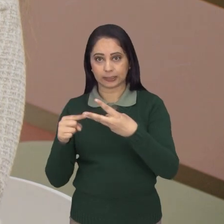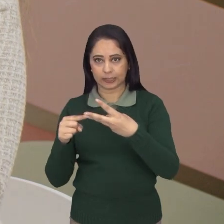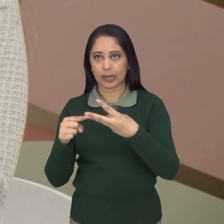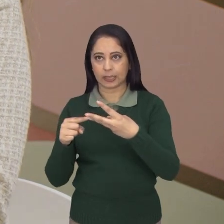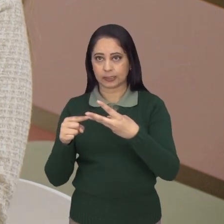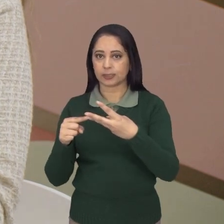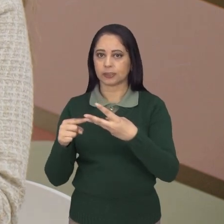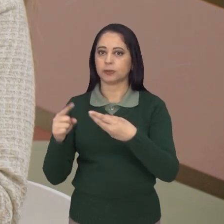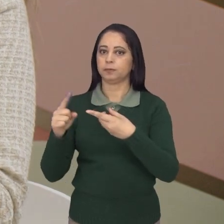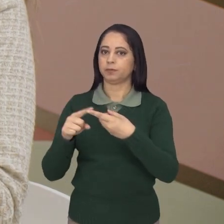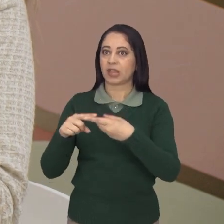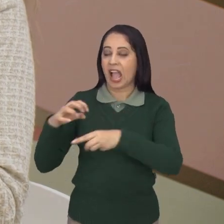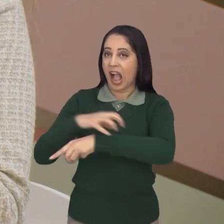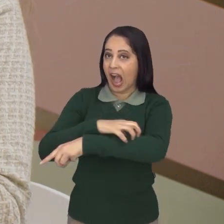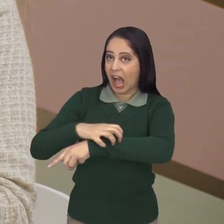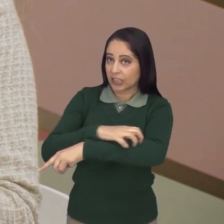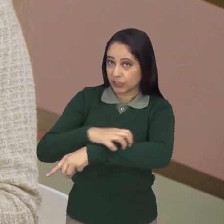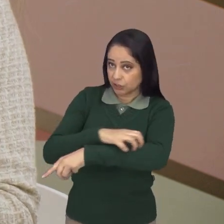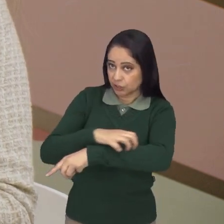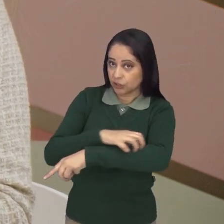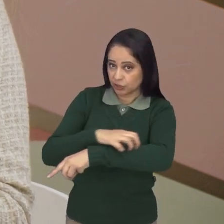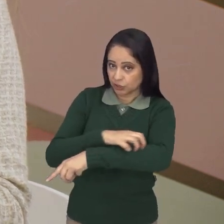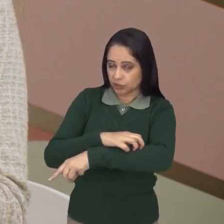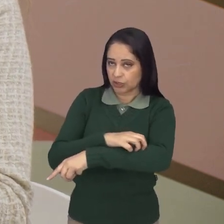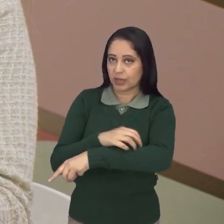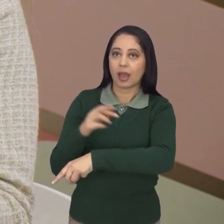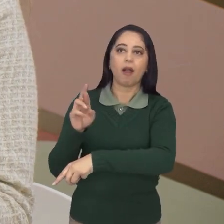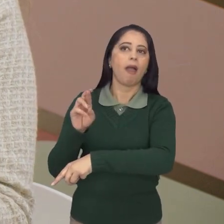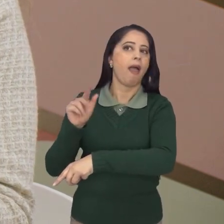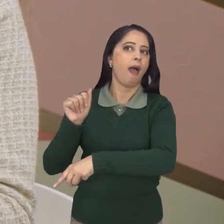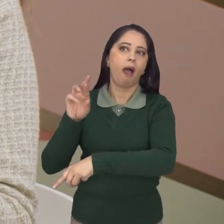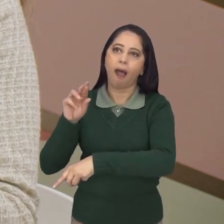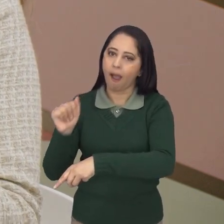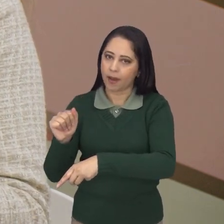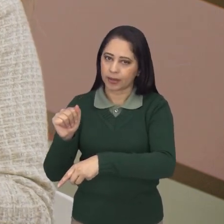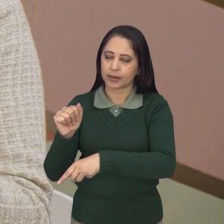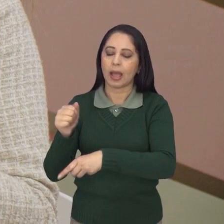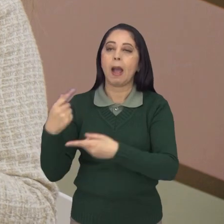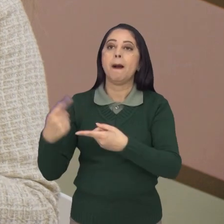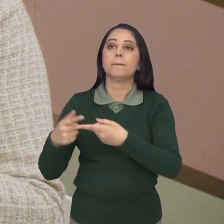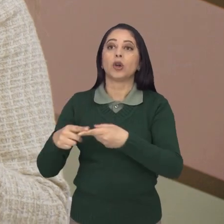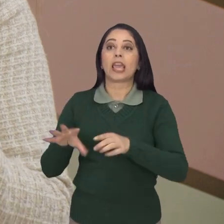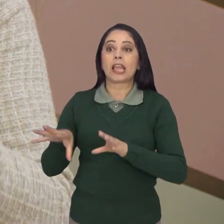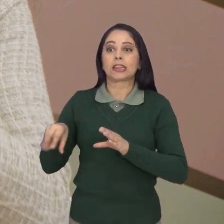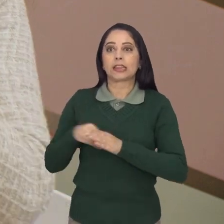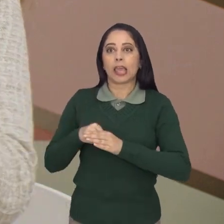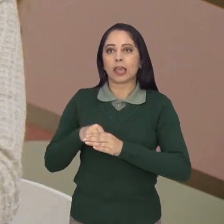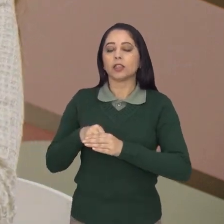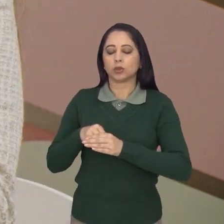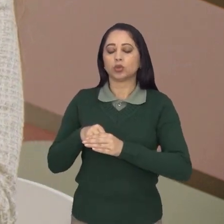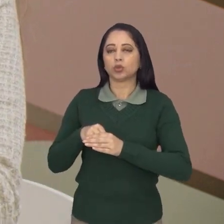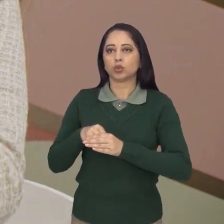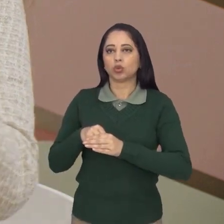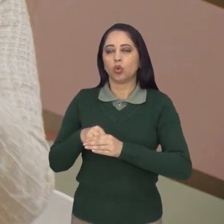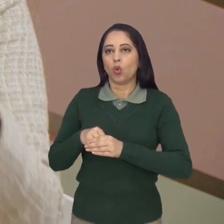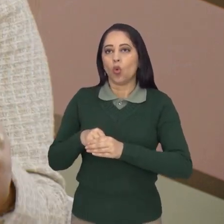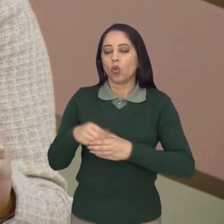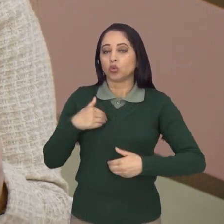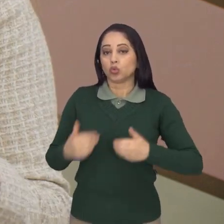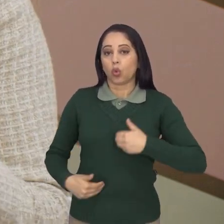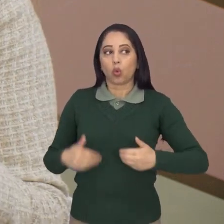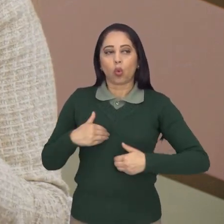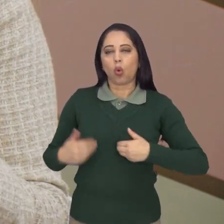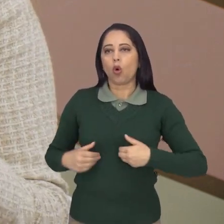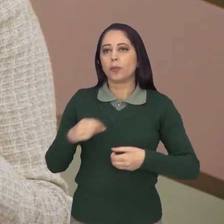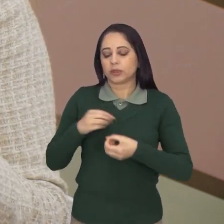a ele. Então, a gente pode ter alergia ao glúten, que é rara. A gente tem uma célula de memória que vai reagir imediatamente em contato